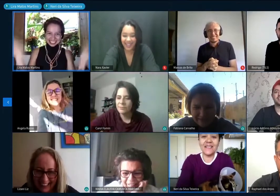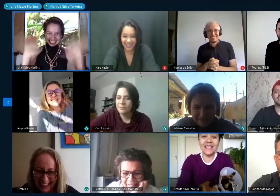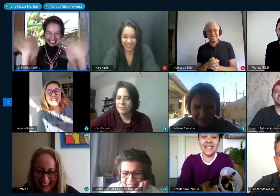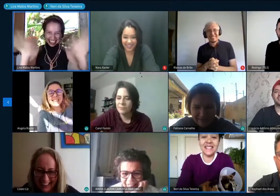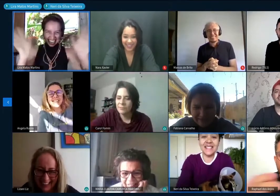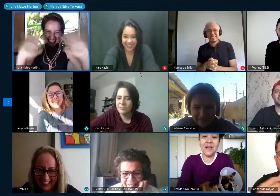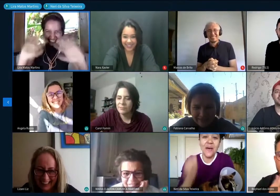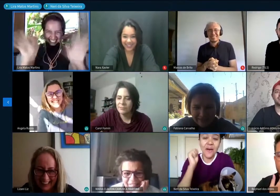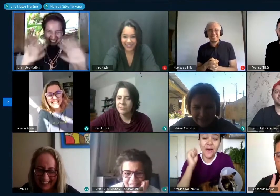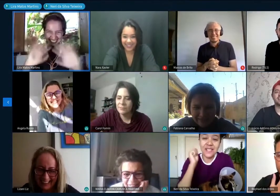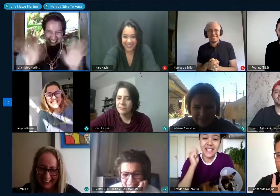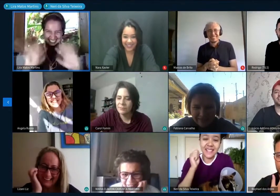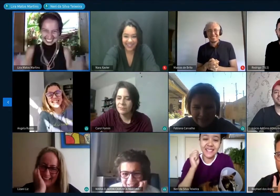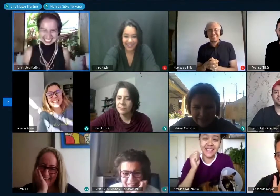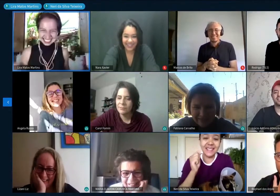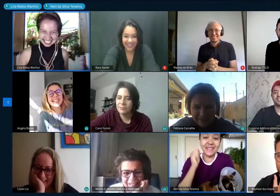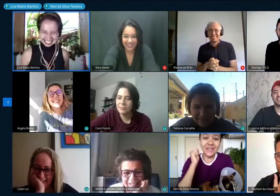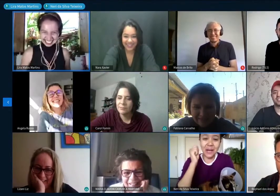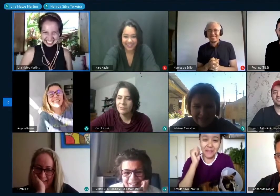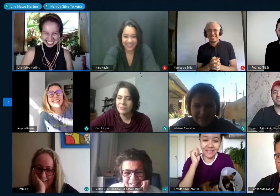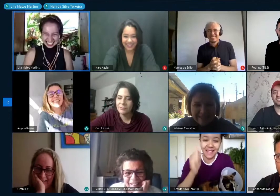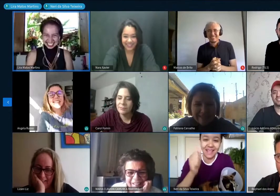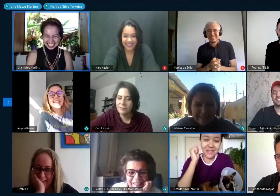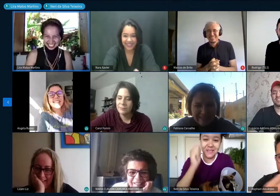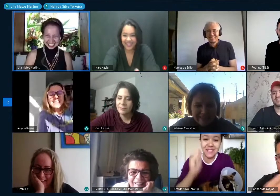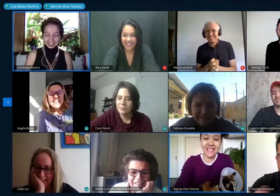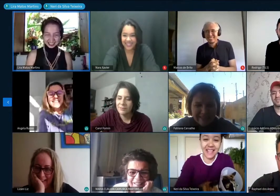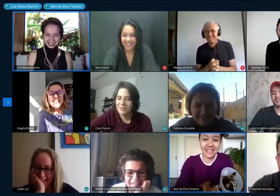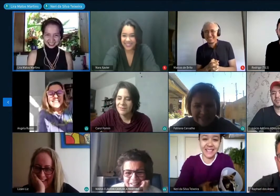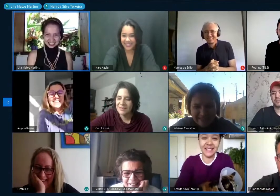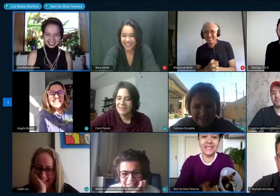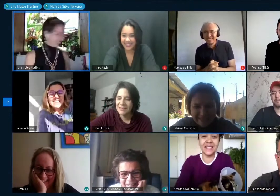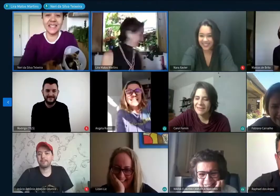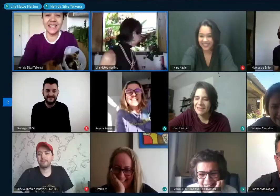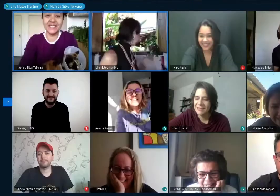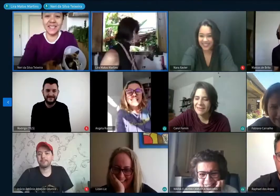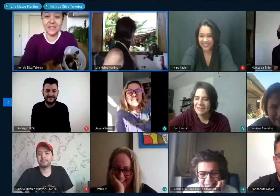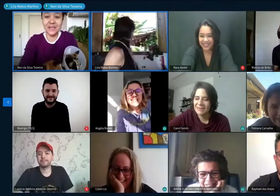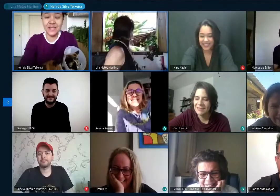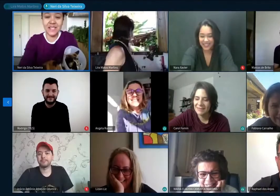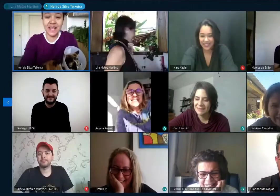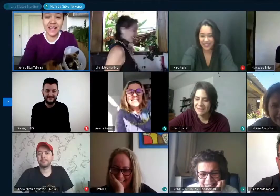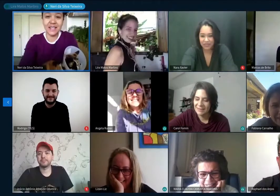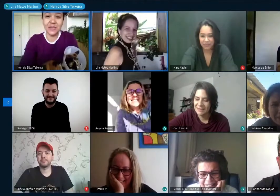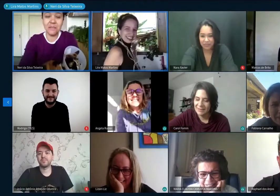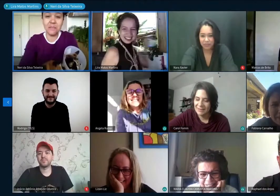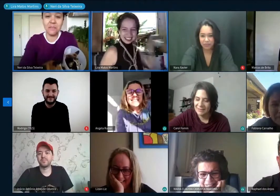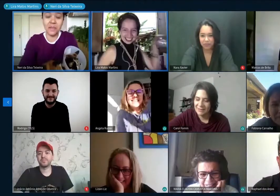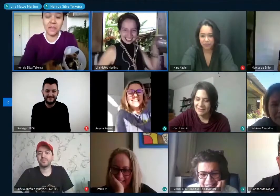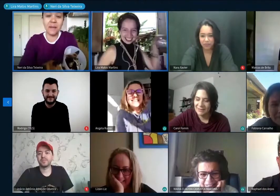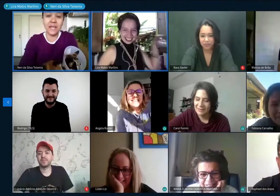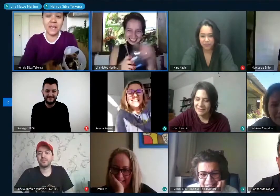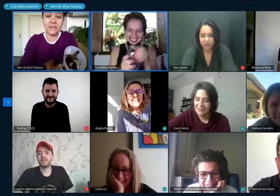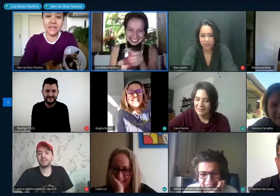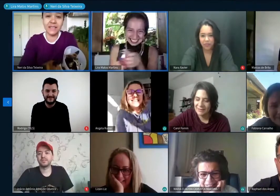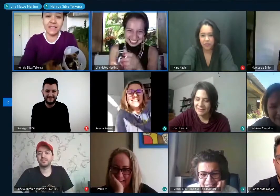derrubou. Eu ficava daqui assim, concentra, Lira, não olha pra trás, concentra, que vai dar tudo certo, que